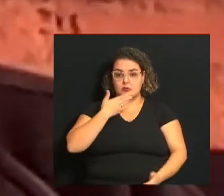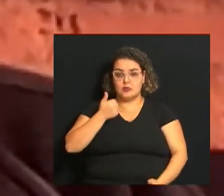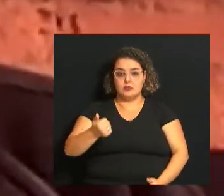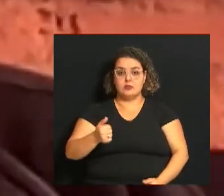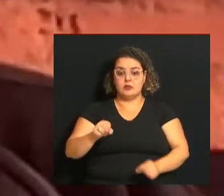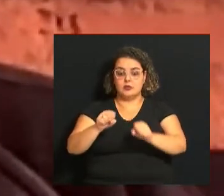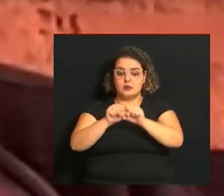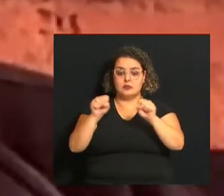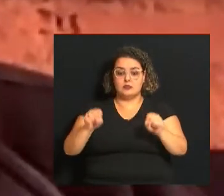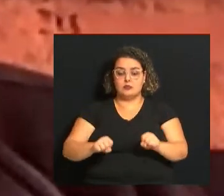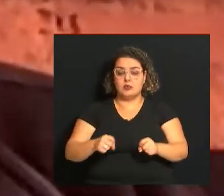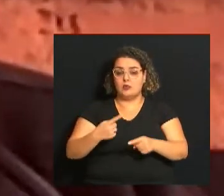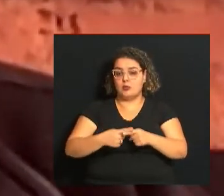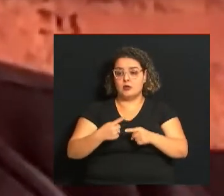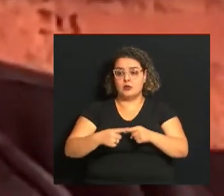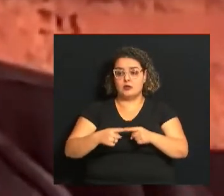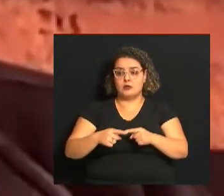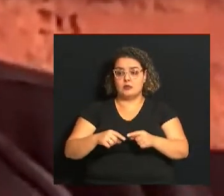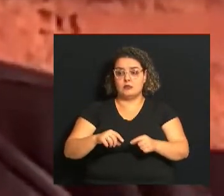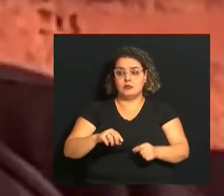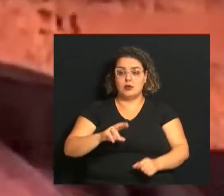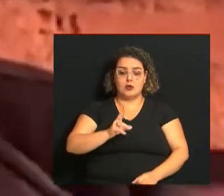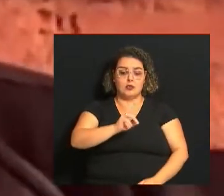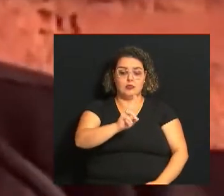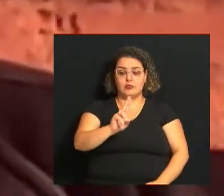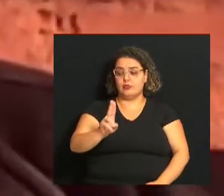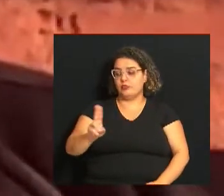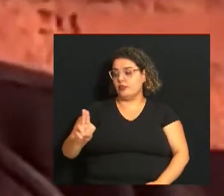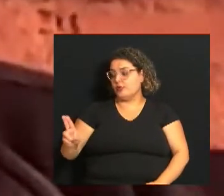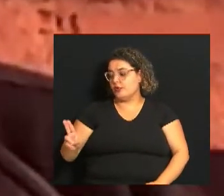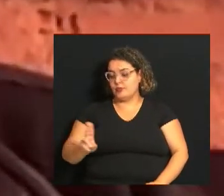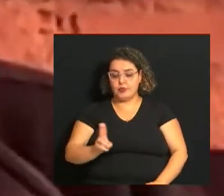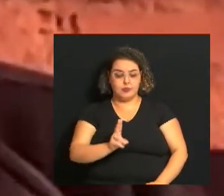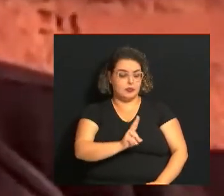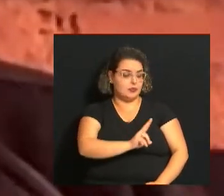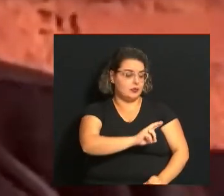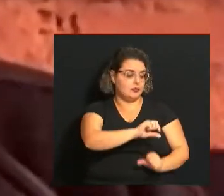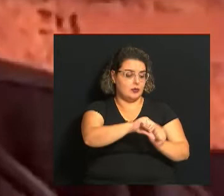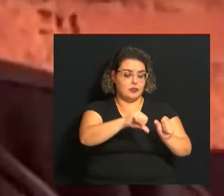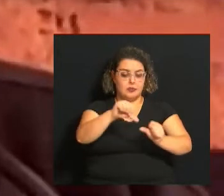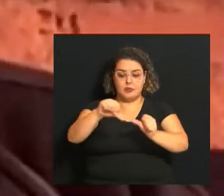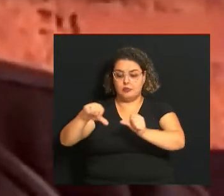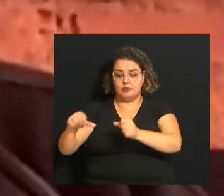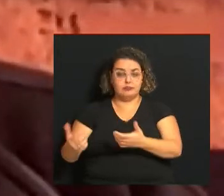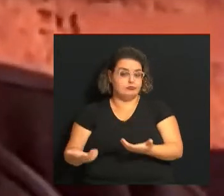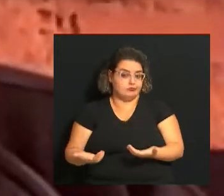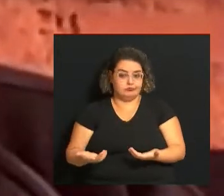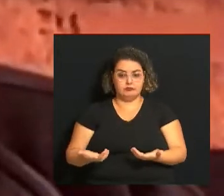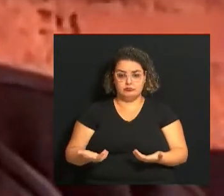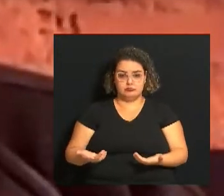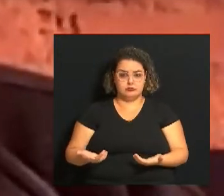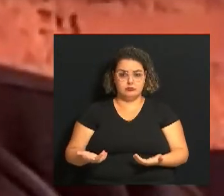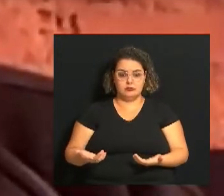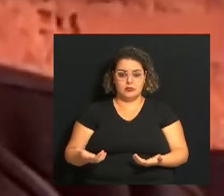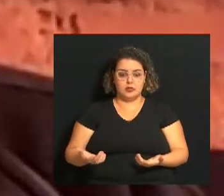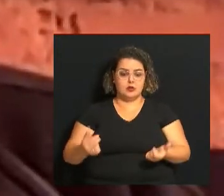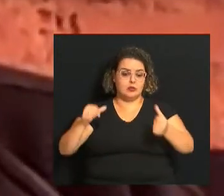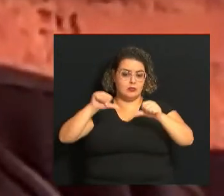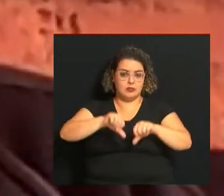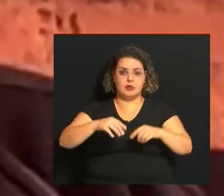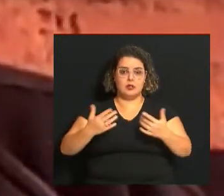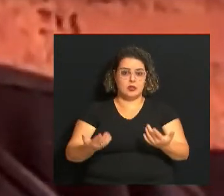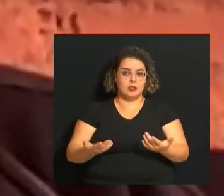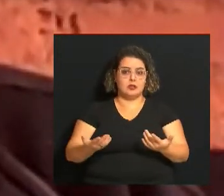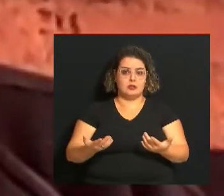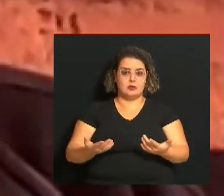porque senão a gente vai ficar trocando nomes e nenhum nome resolve, e essa insatisfação leva a uma crise, às vezes,